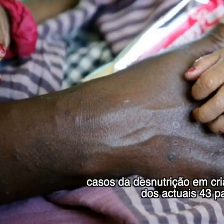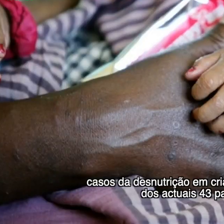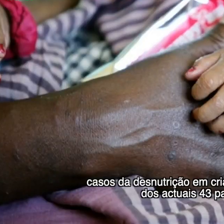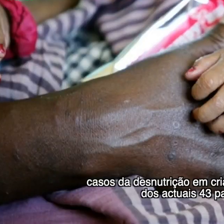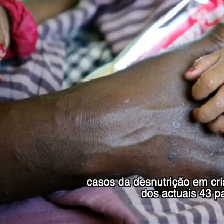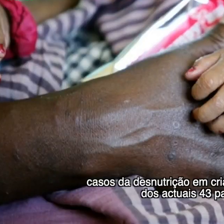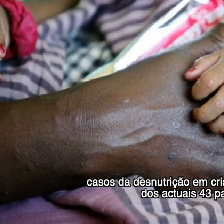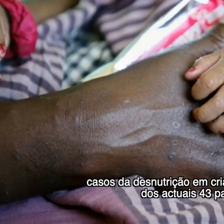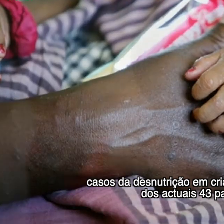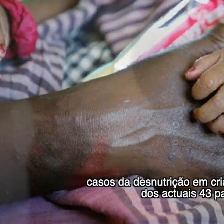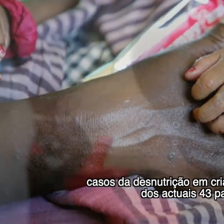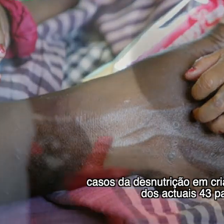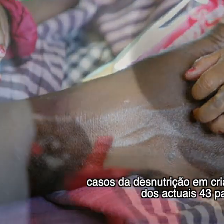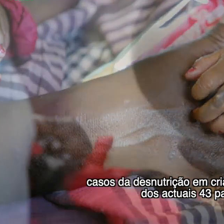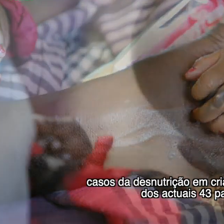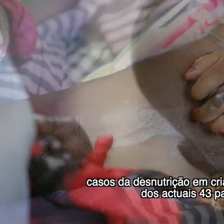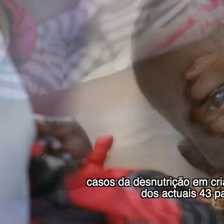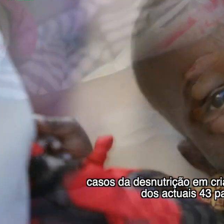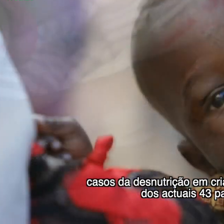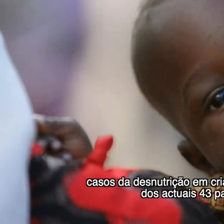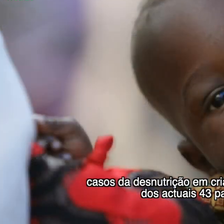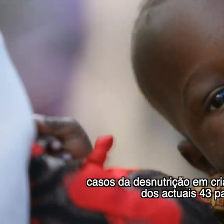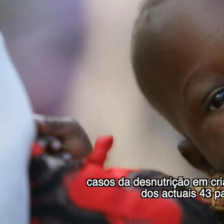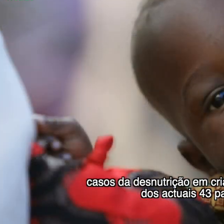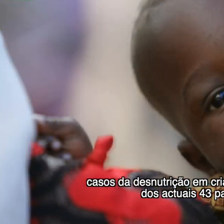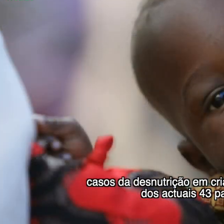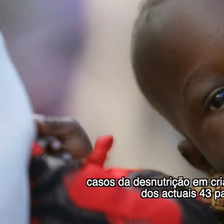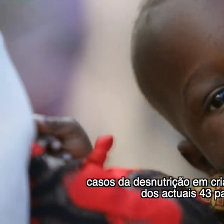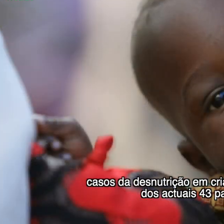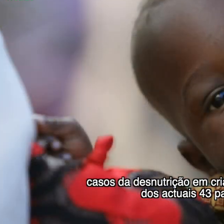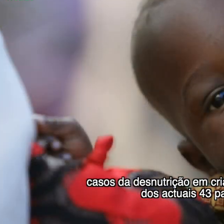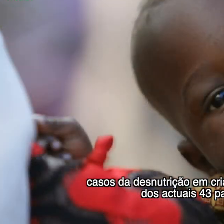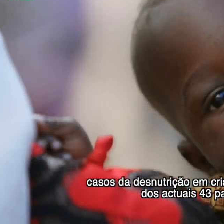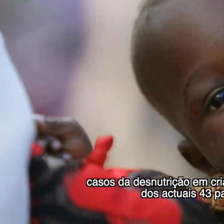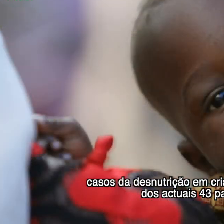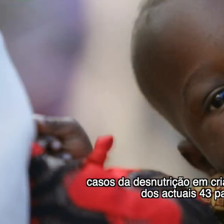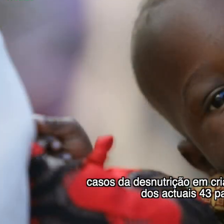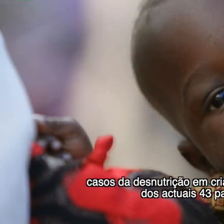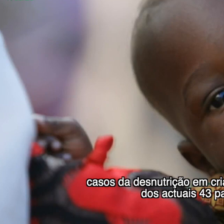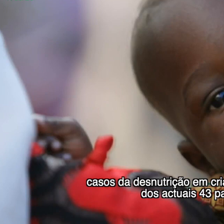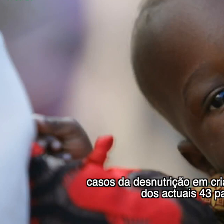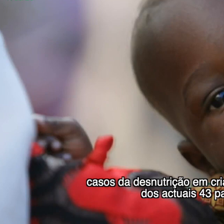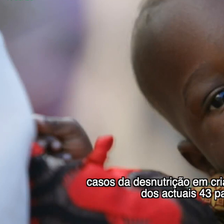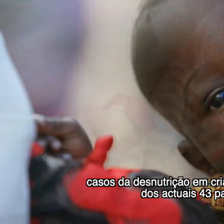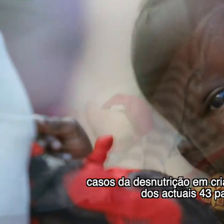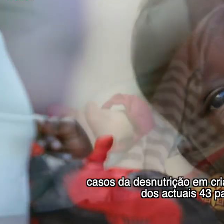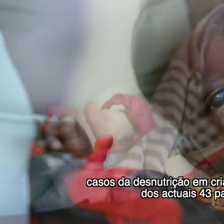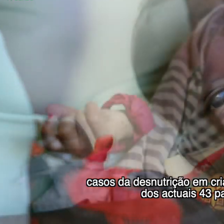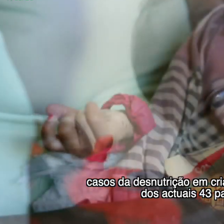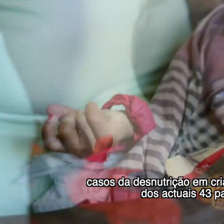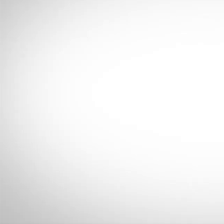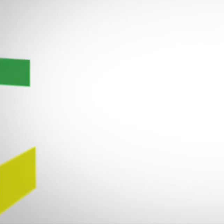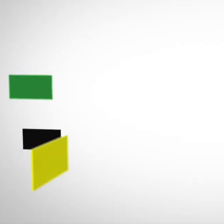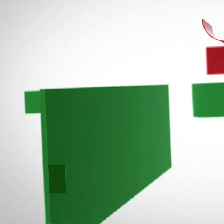desnutrição em crianças abaixo de 5 anos, dos atuais 43 para 40%.